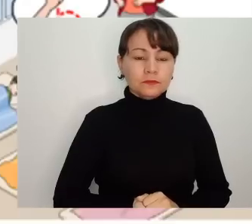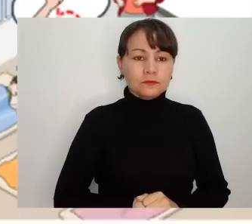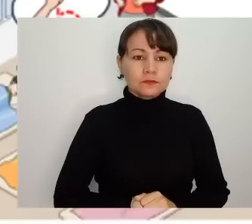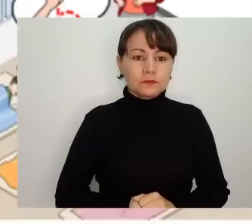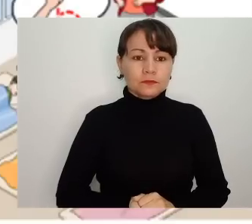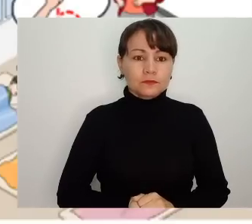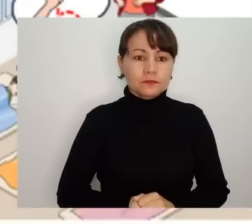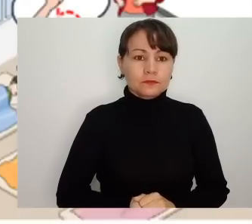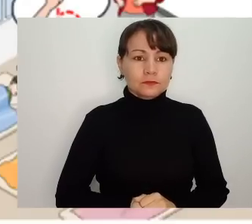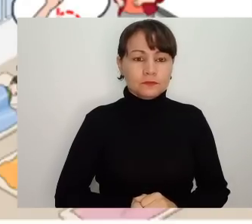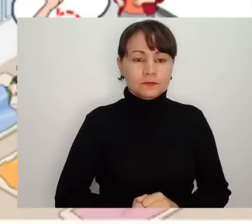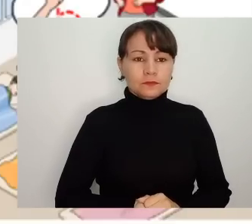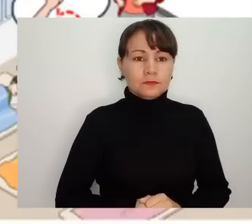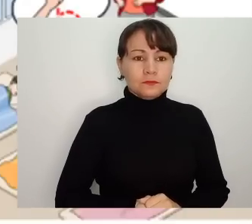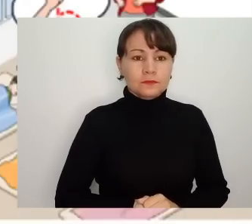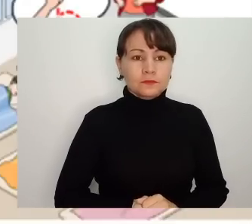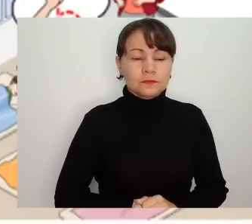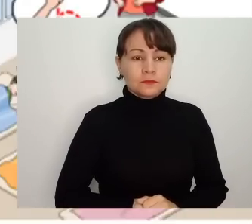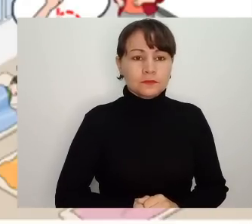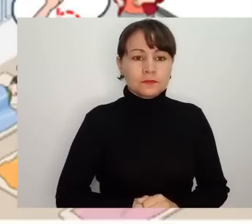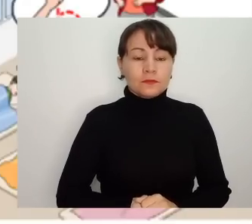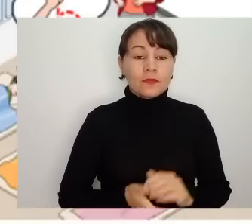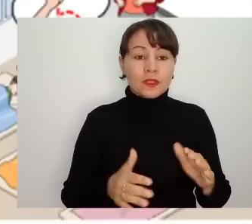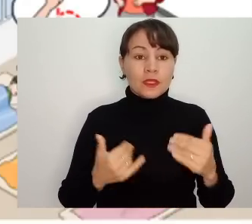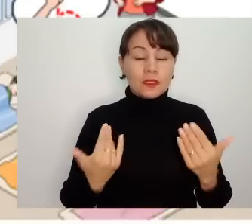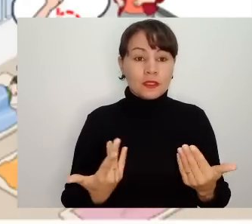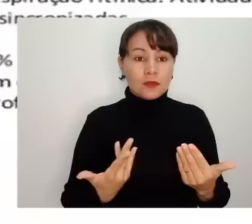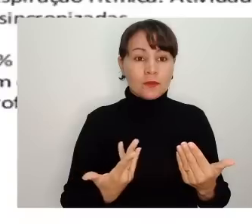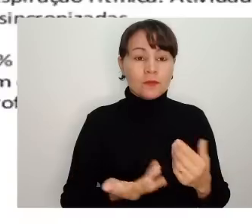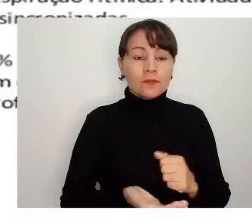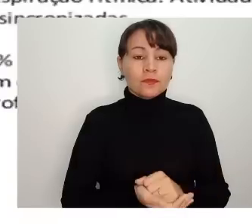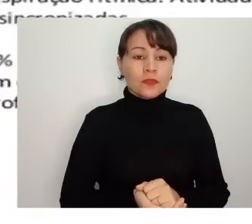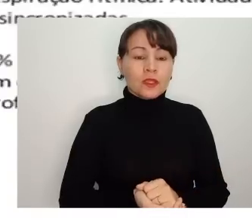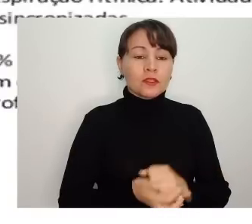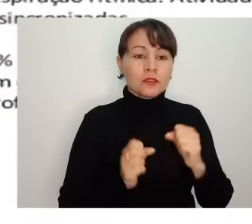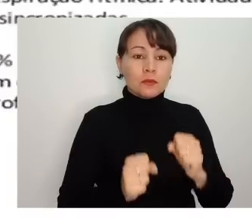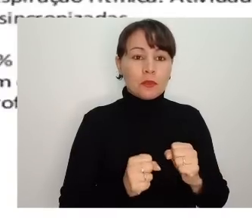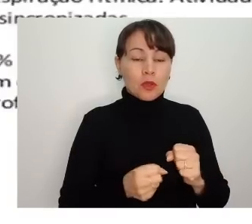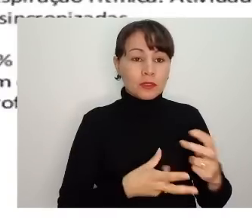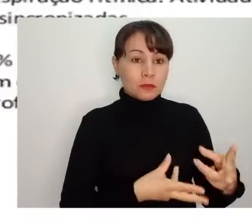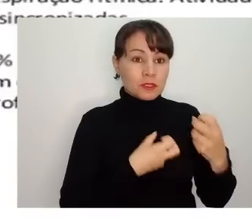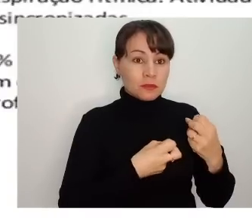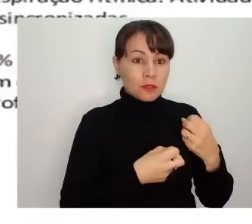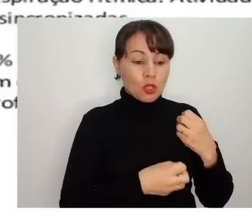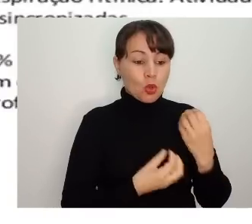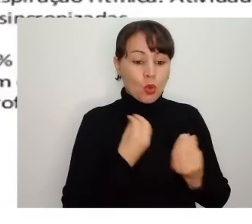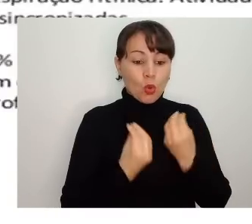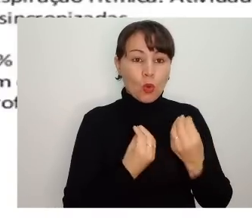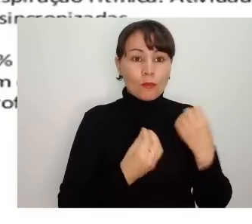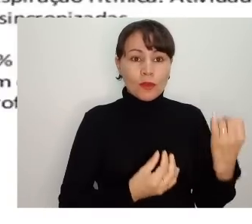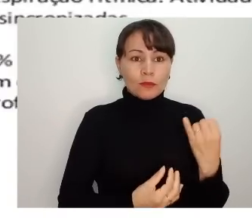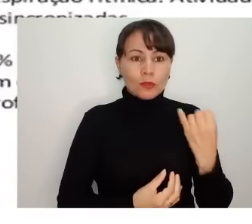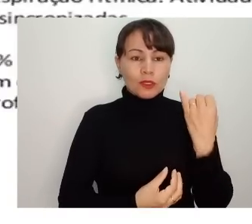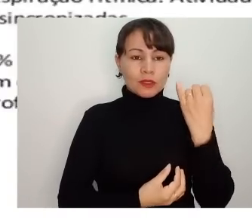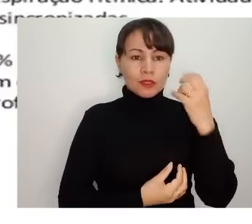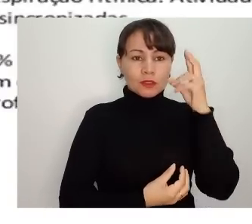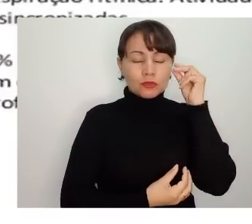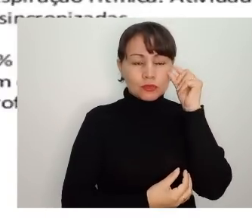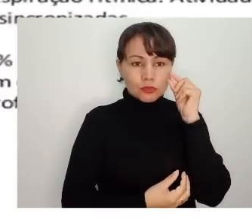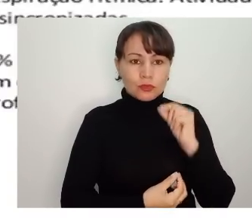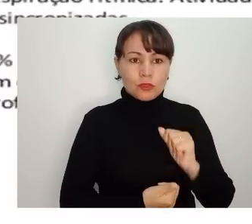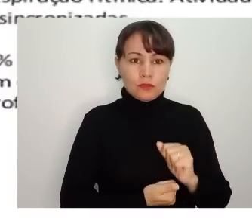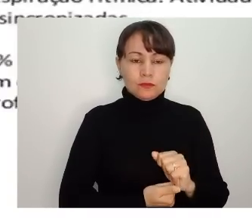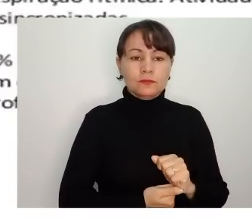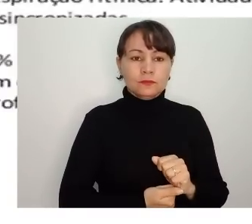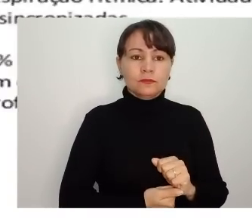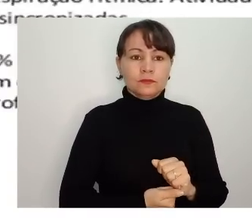foi passado 6 dias atrás. Então, isso a gente pode ver como é importante o sono. Tá?